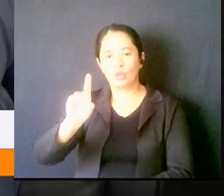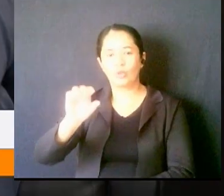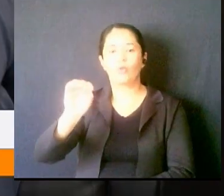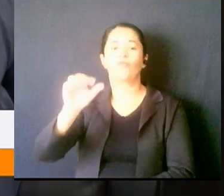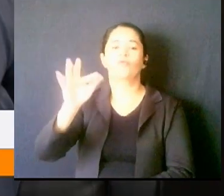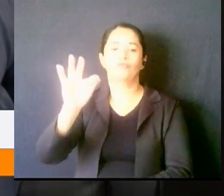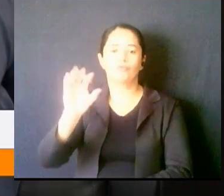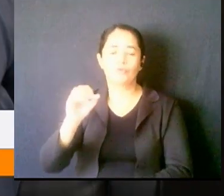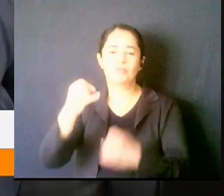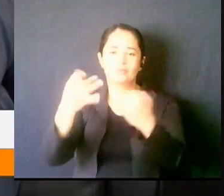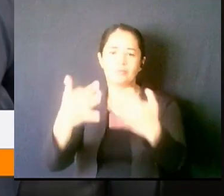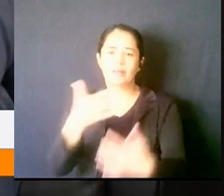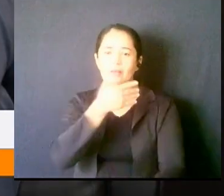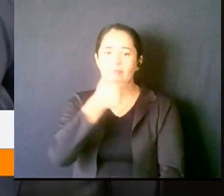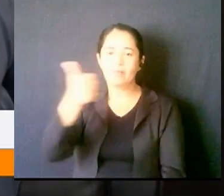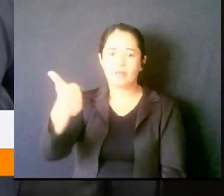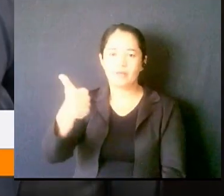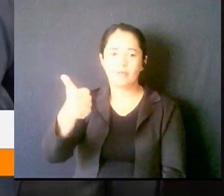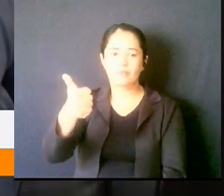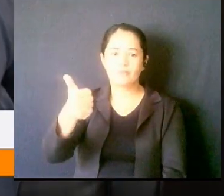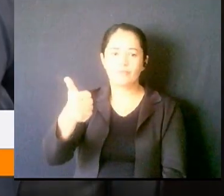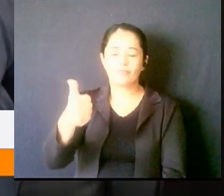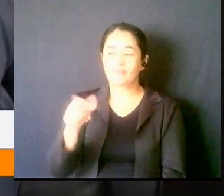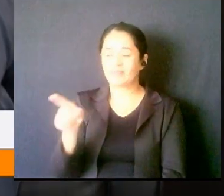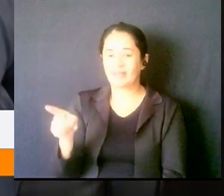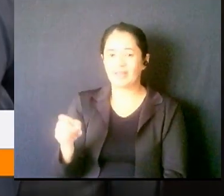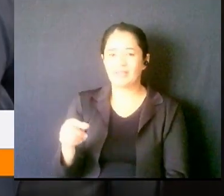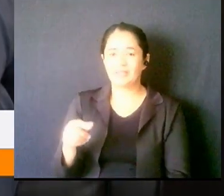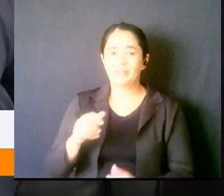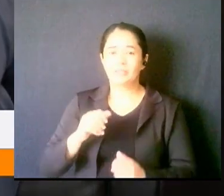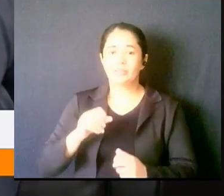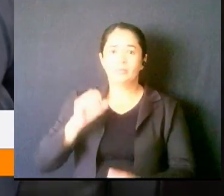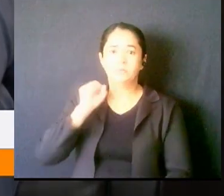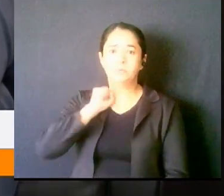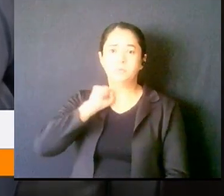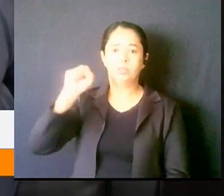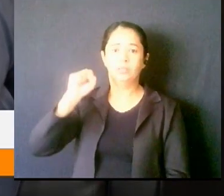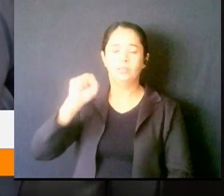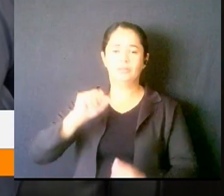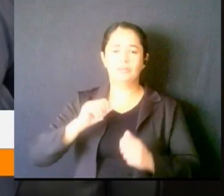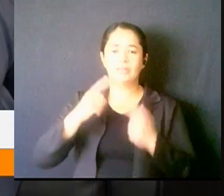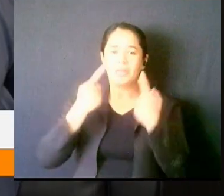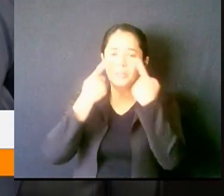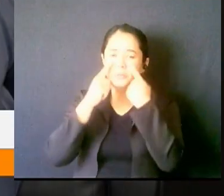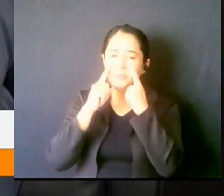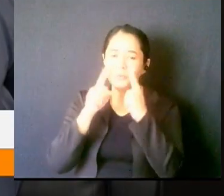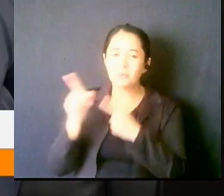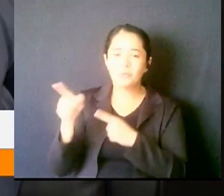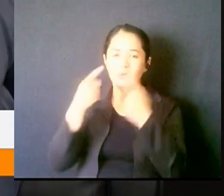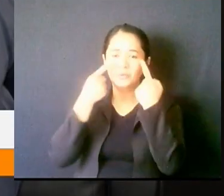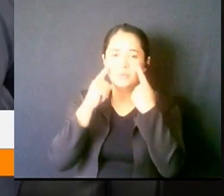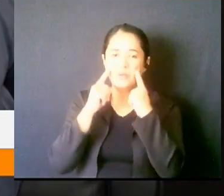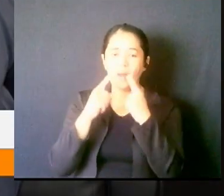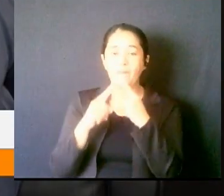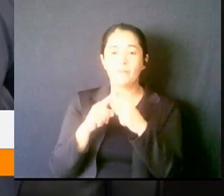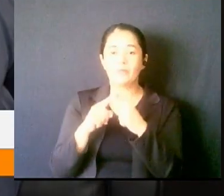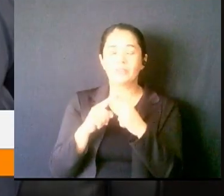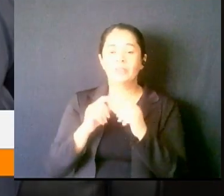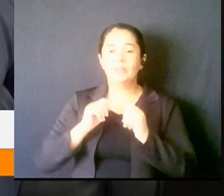então, ela falou, o estresse, ela definiu bem, ela chorou, que tem um estresse muito importante